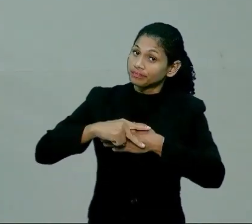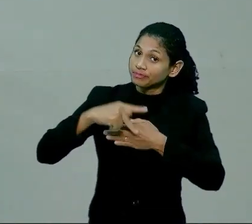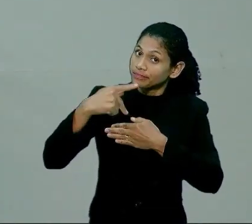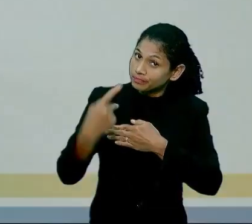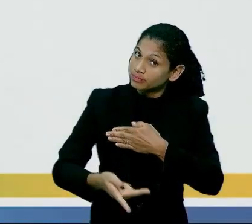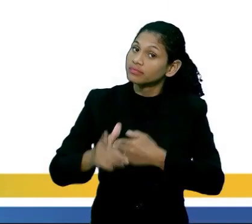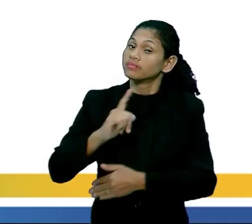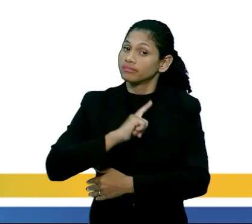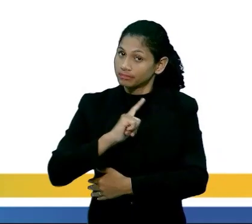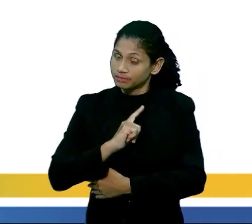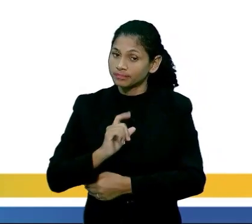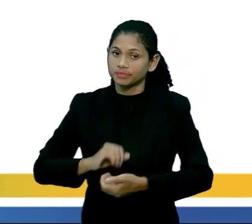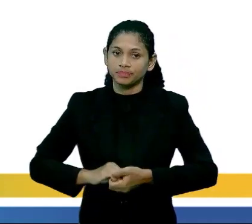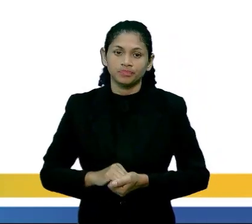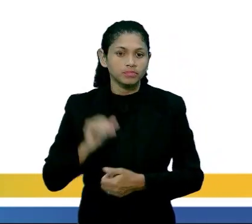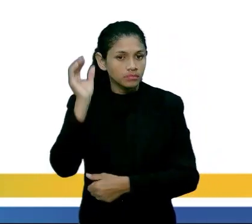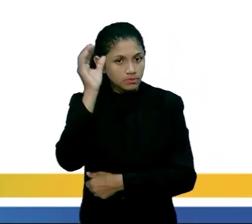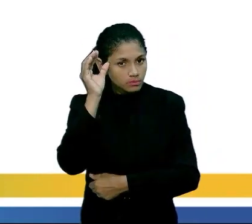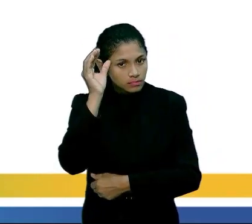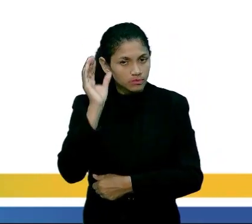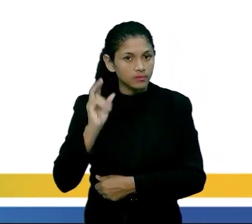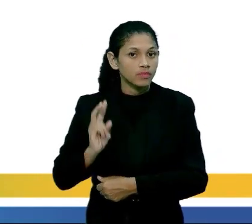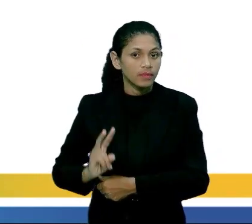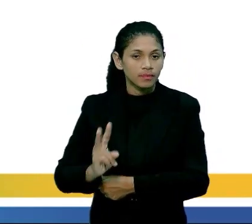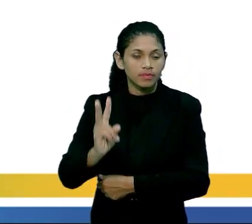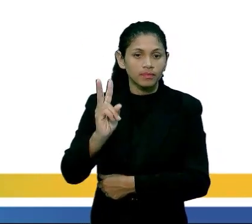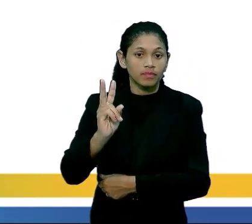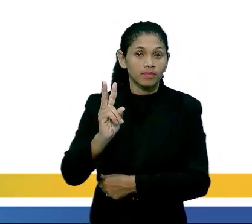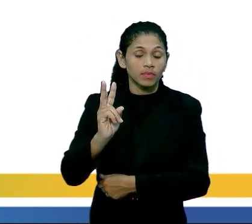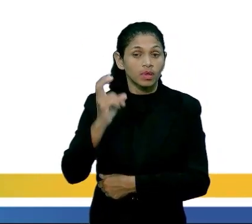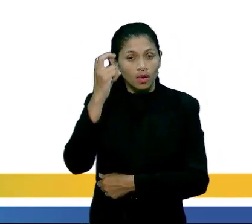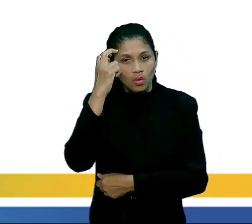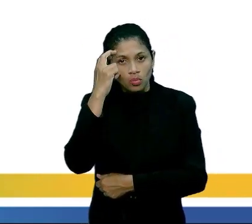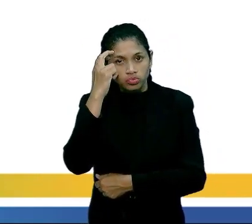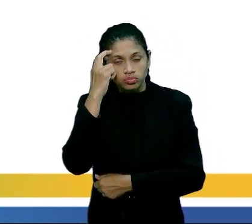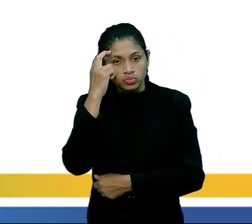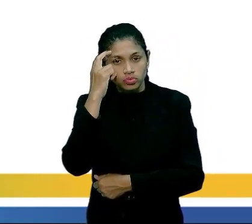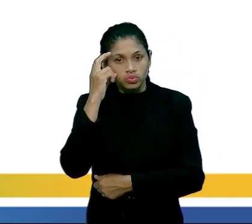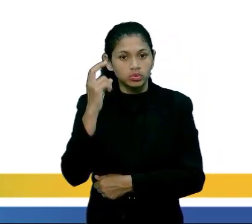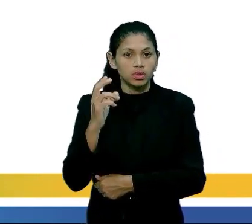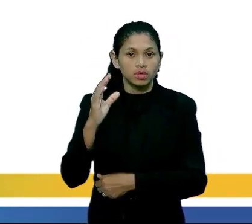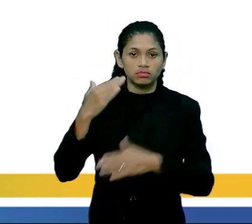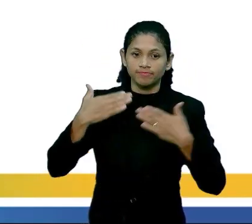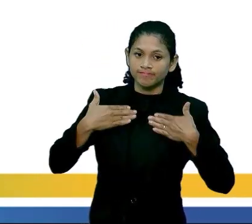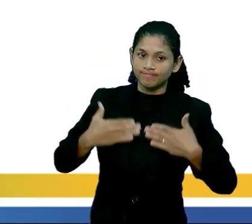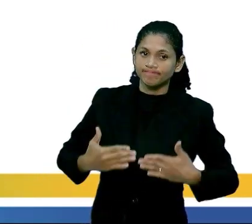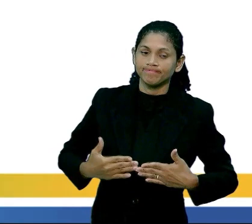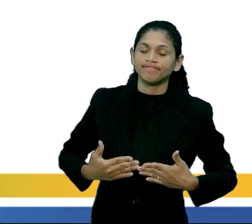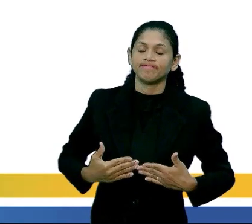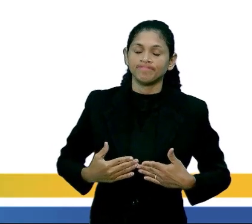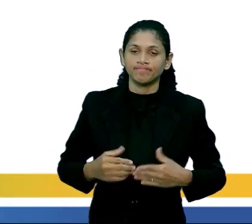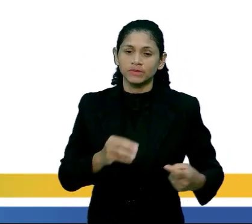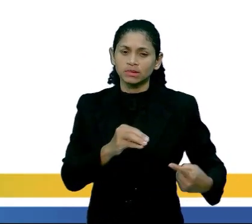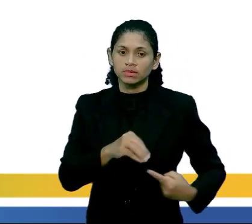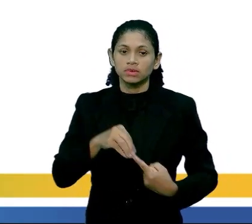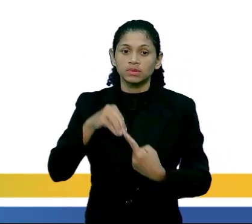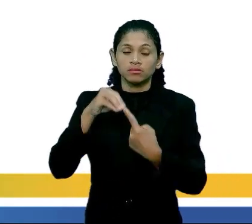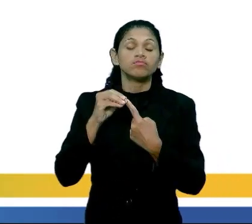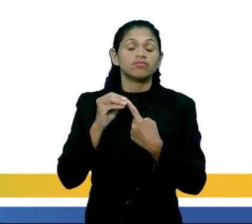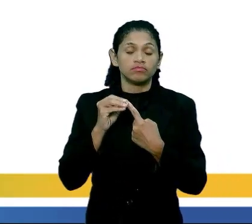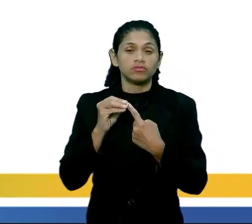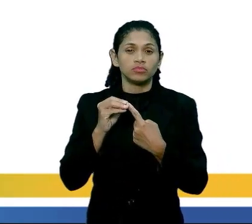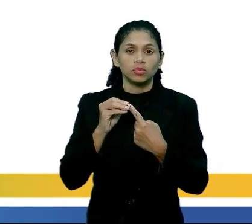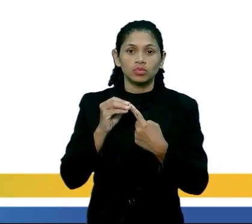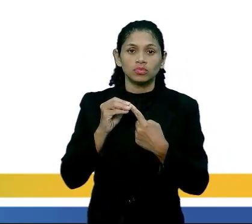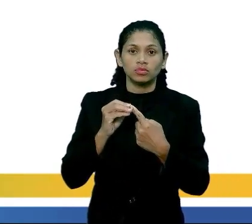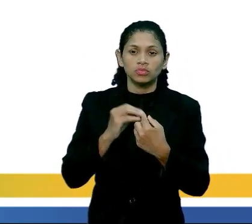negativas. Tranquilo? Compreendido isso, cultura e corpo, é evidente que a existência de cuidados com o corpo